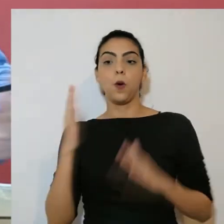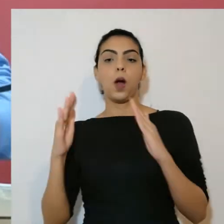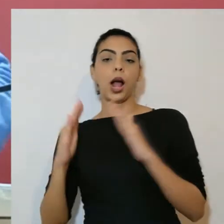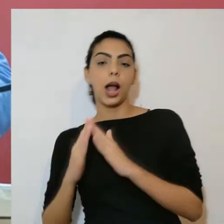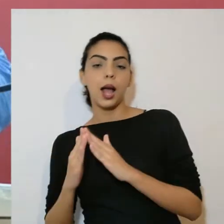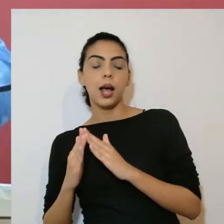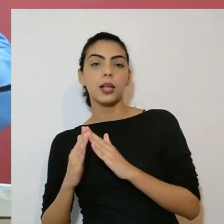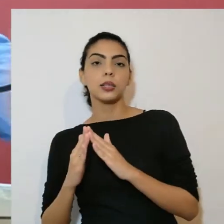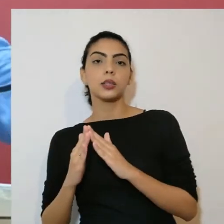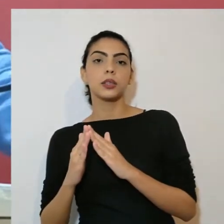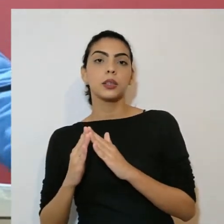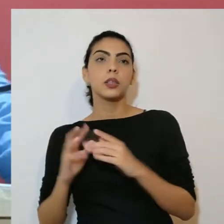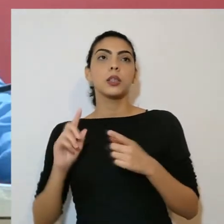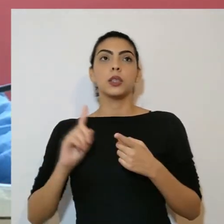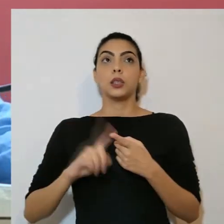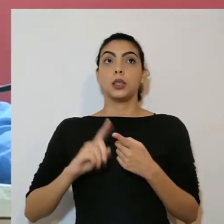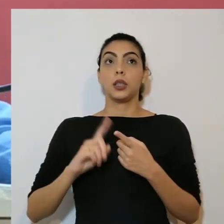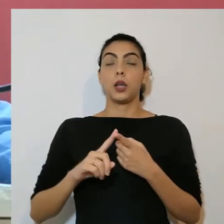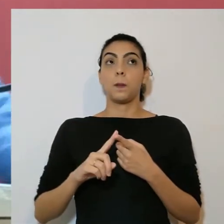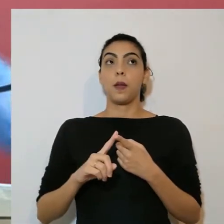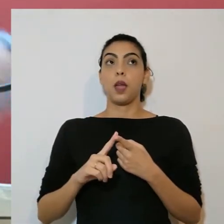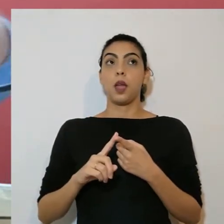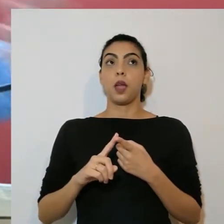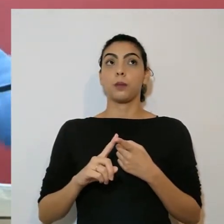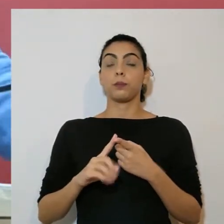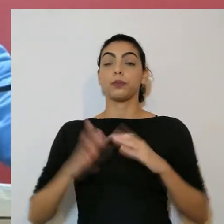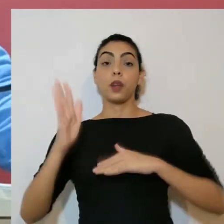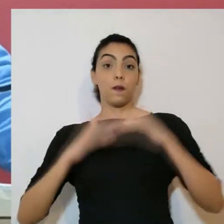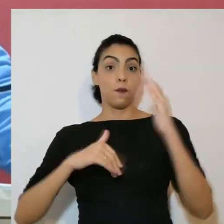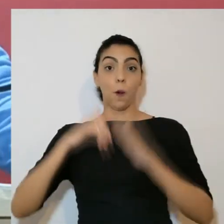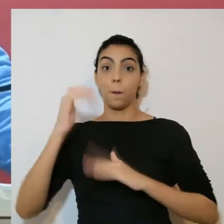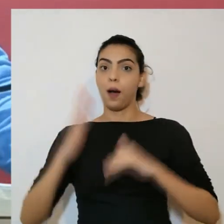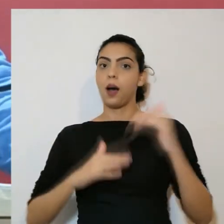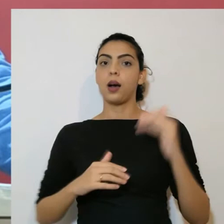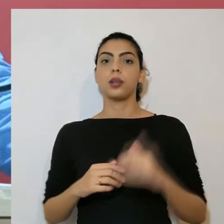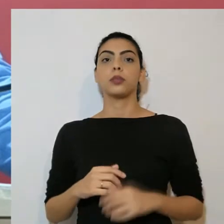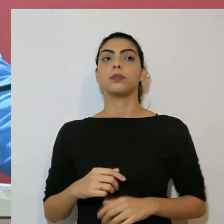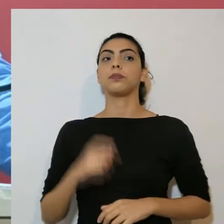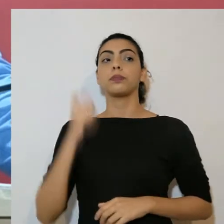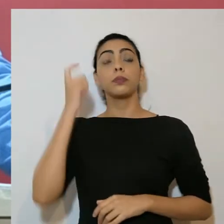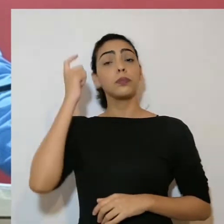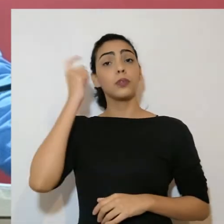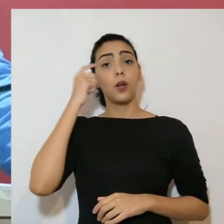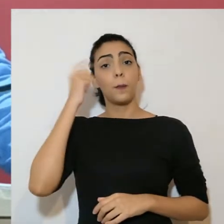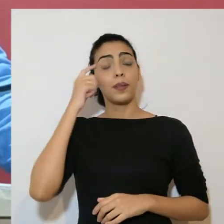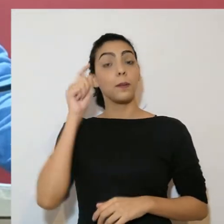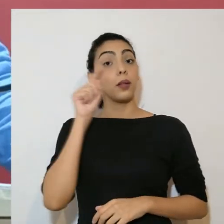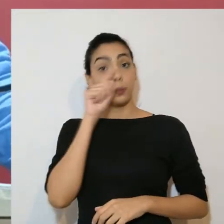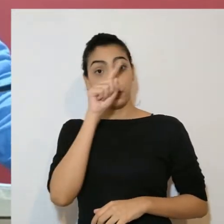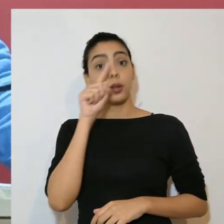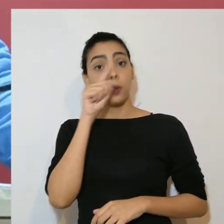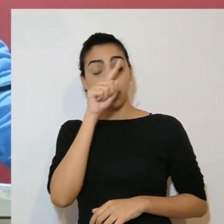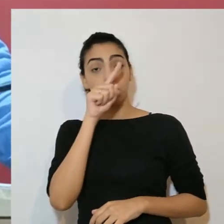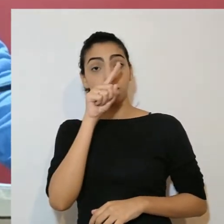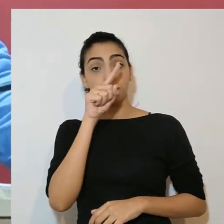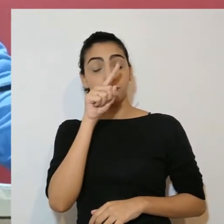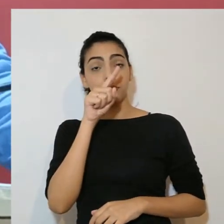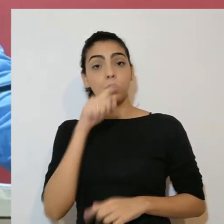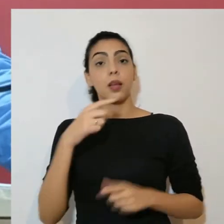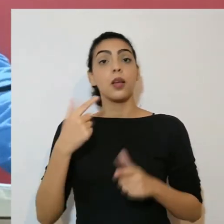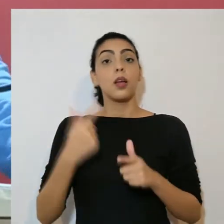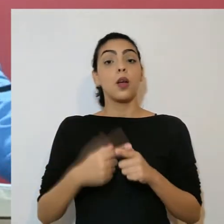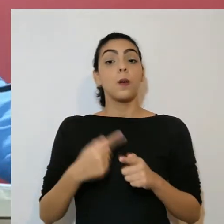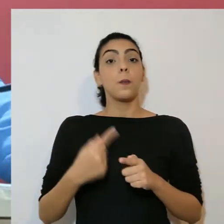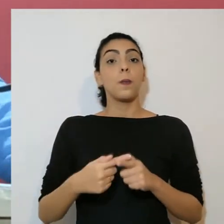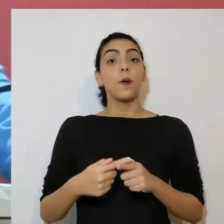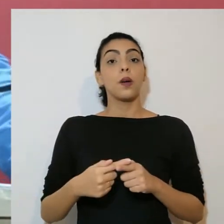uma casa, um formado, é uma ideia muito perigosa,